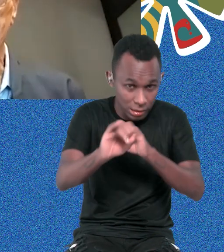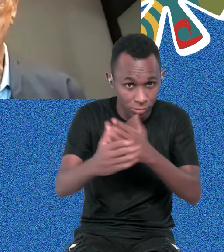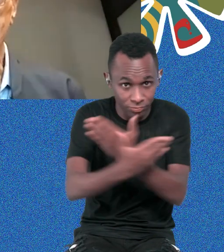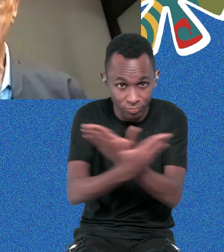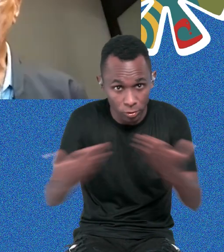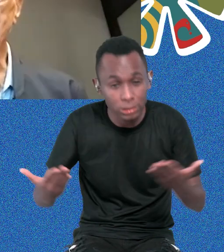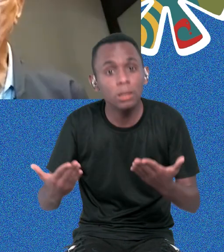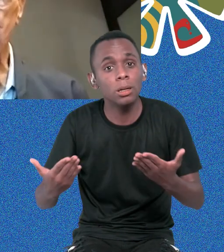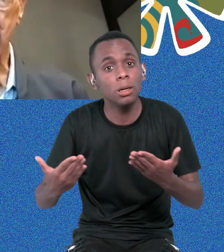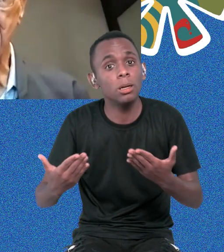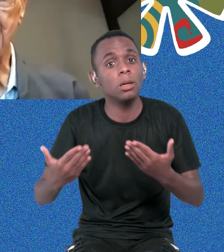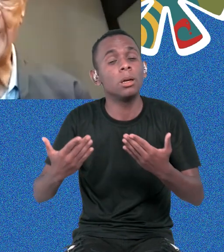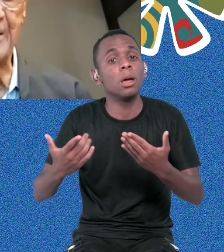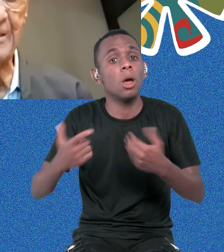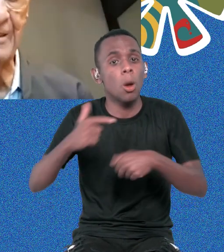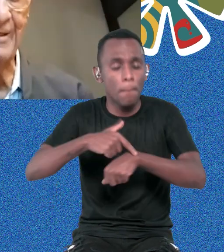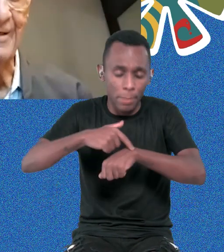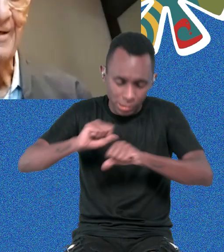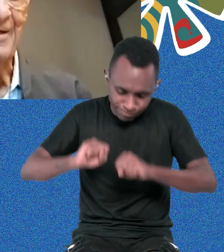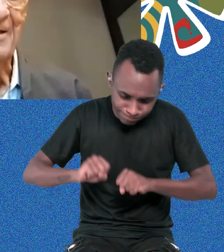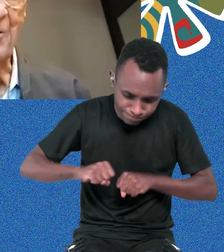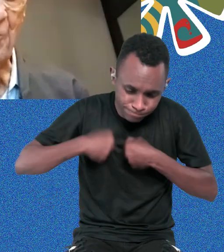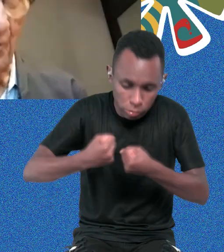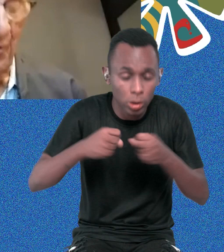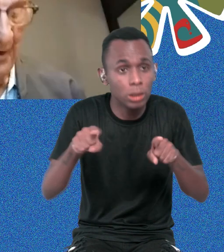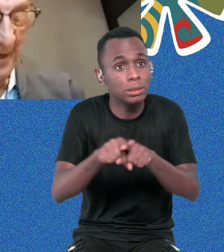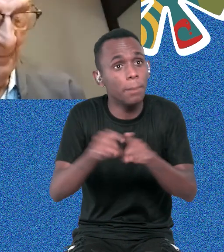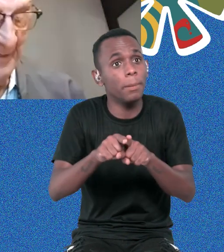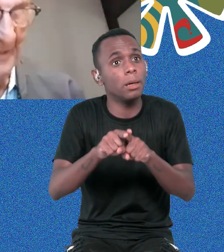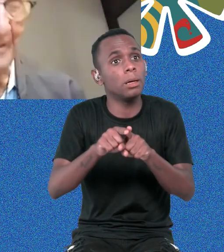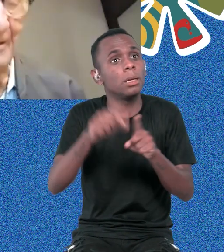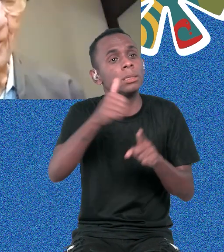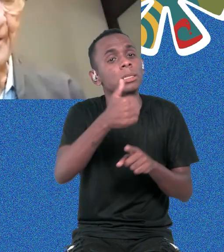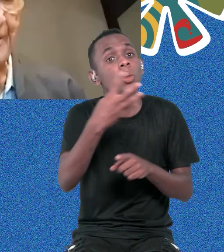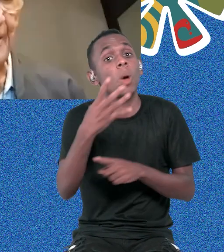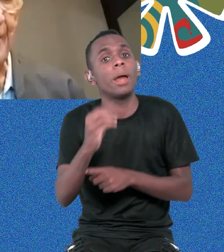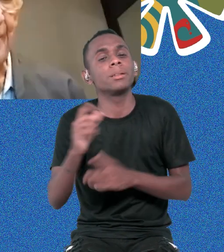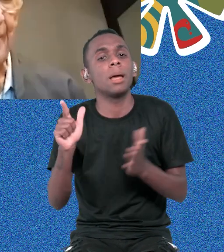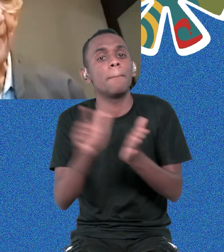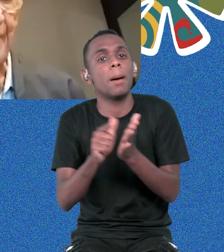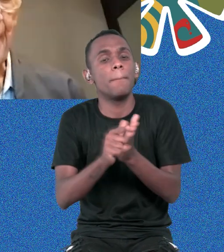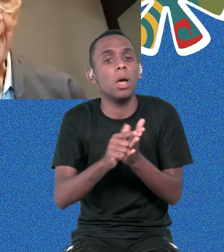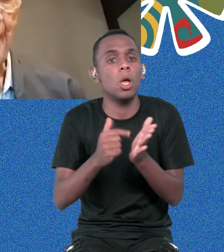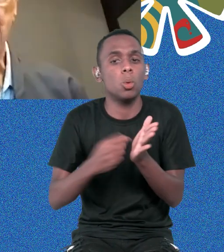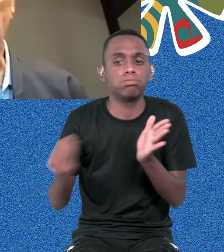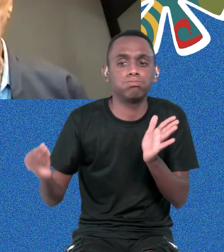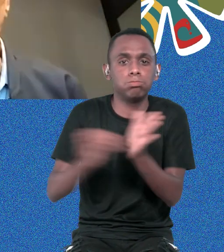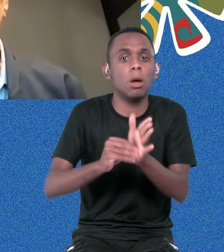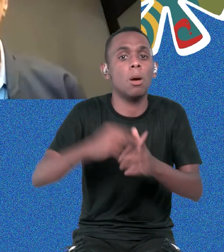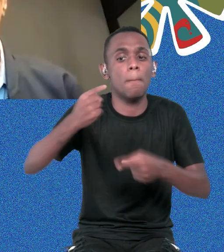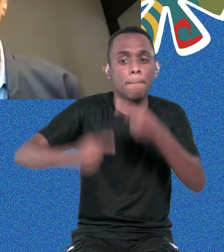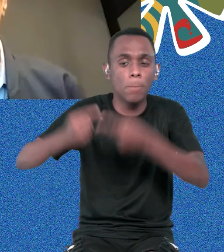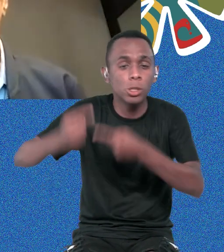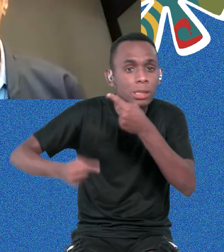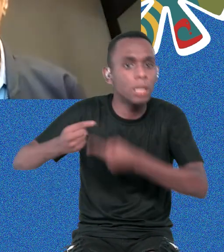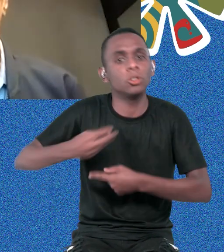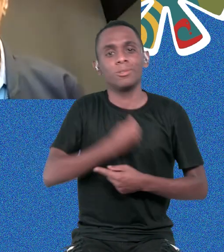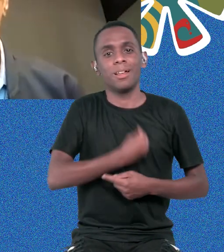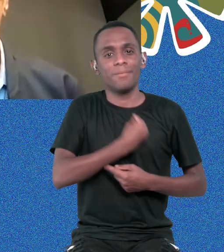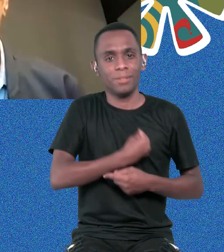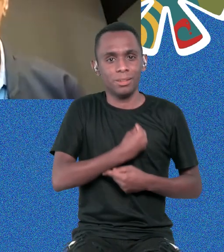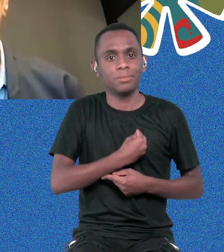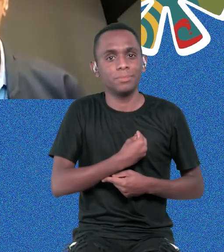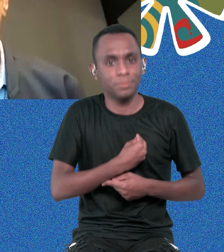educadores, tempos de resistir. Eu coloco aqui na página 740, tempos de politização da vida.